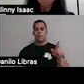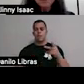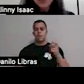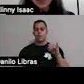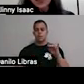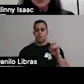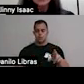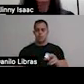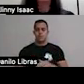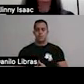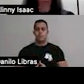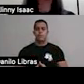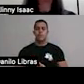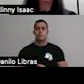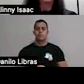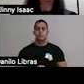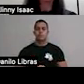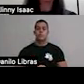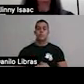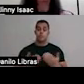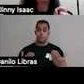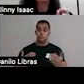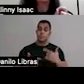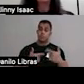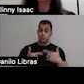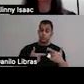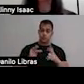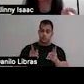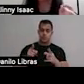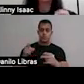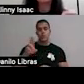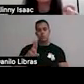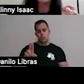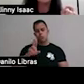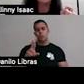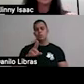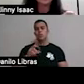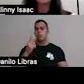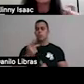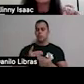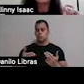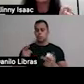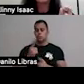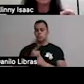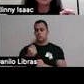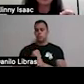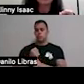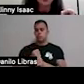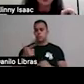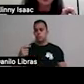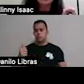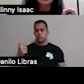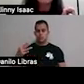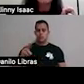saudáveis. E aí, nesse trabalho, eles utilizaram um composto que foi descoberto em 2013, chamado de